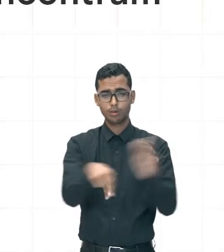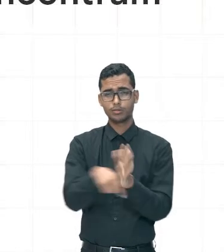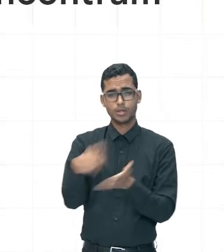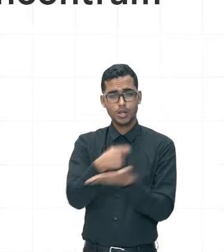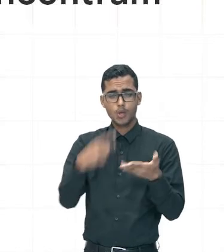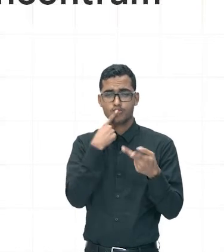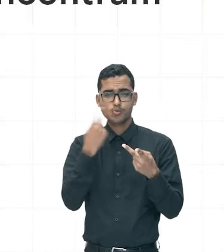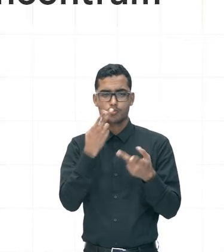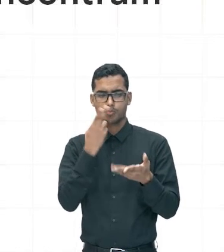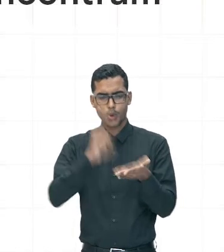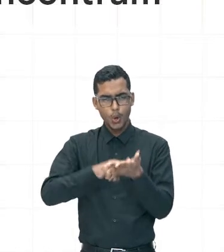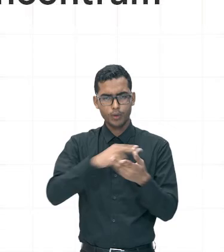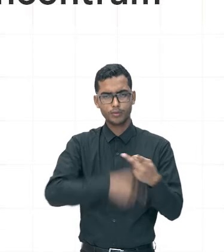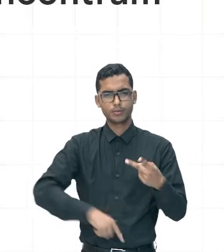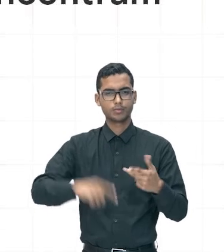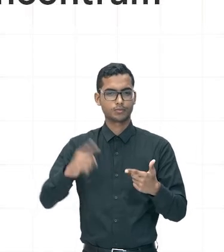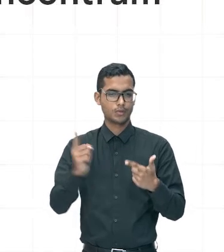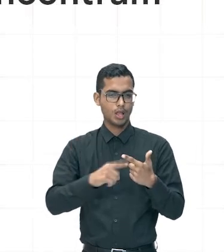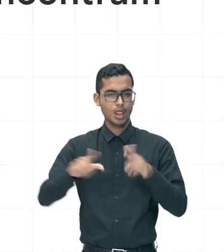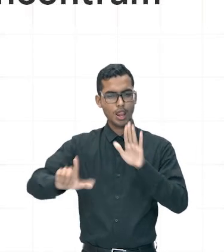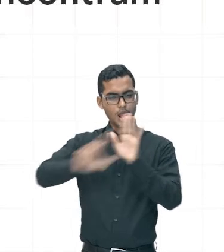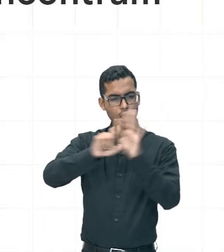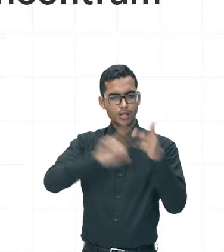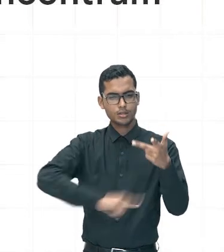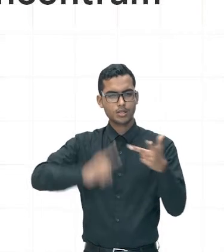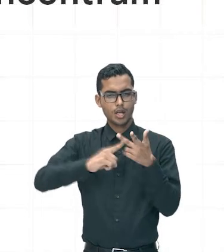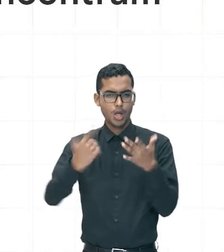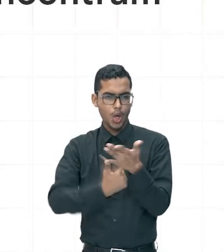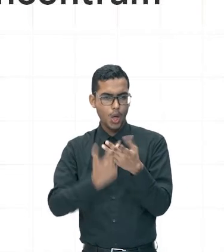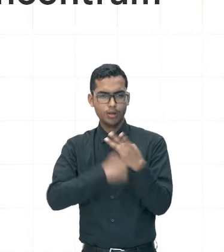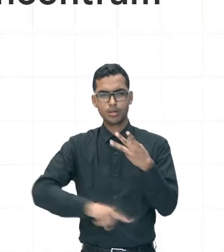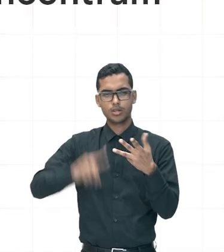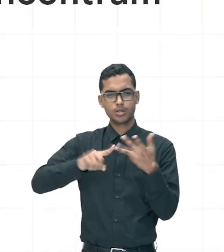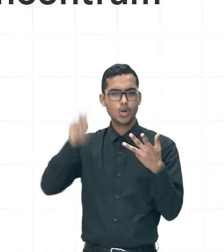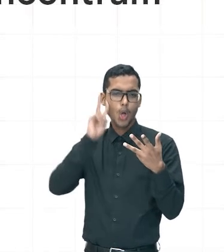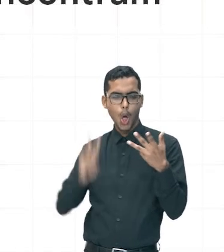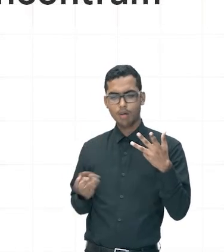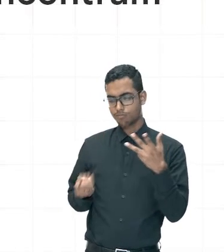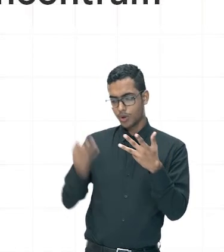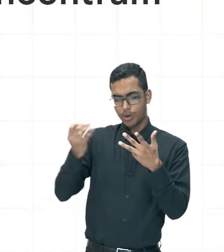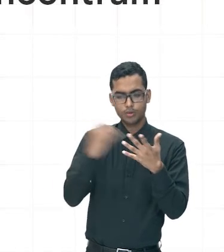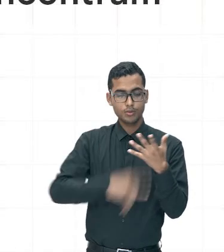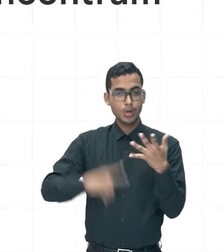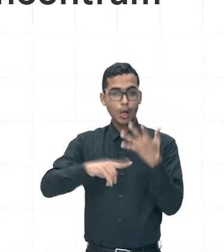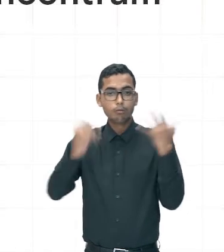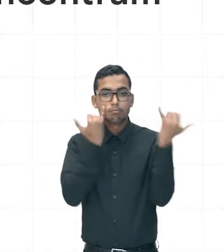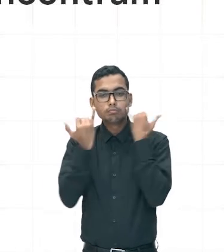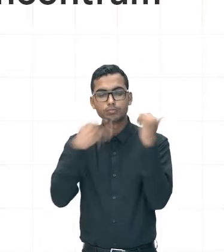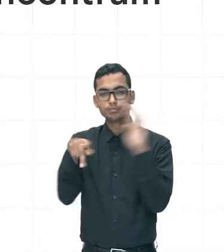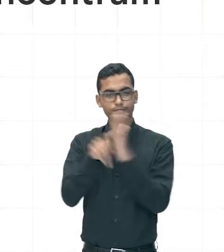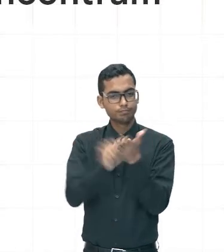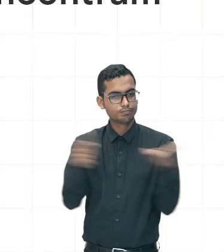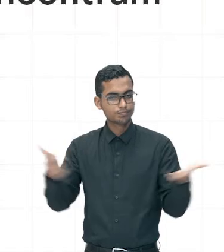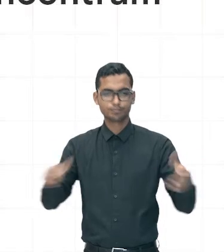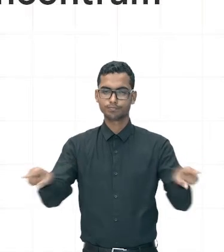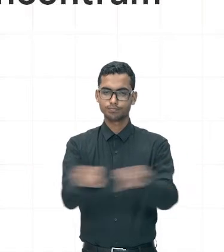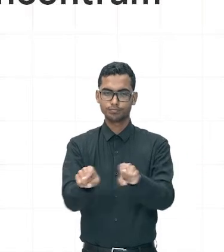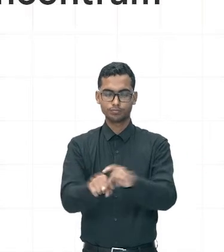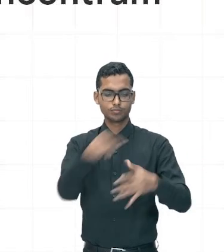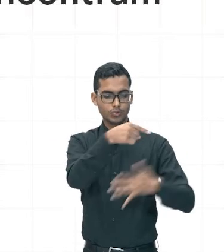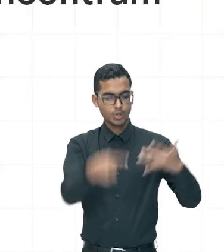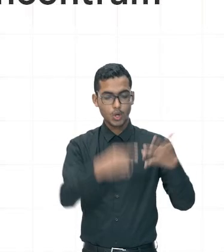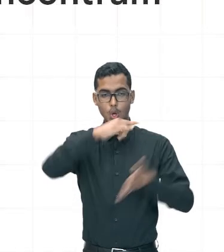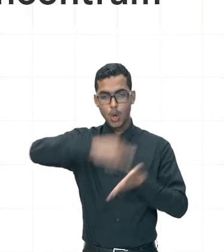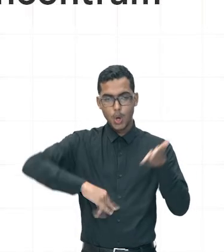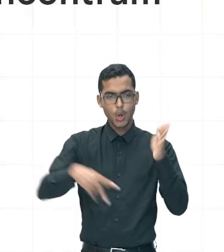como cartas, leis, livros, histórias de viagem ou até notícias em jornais. Esses são documentos